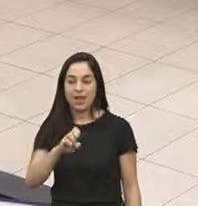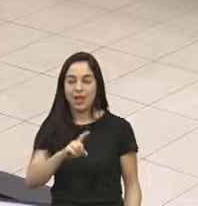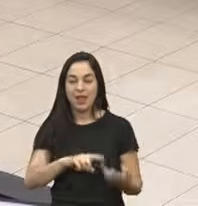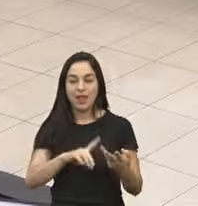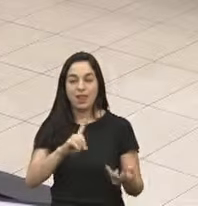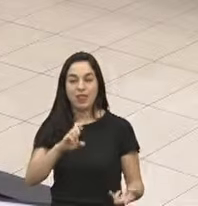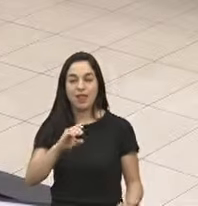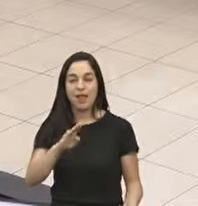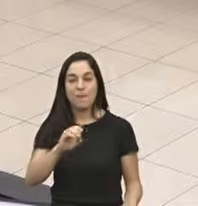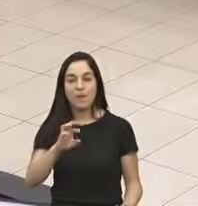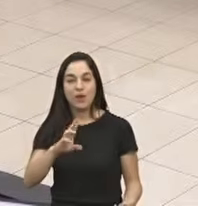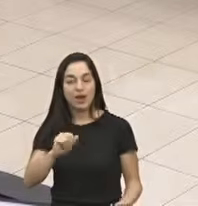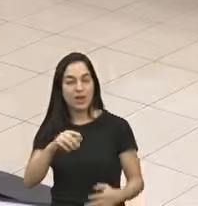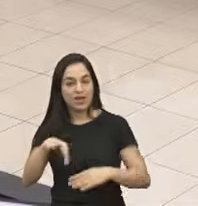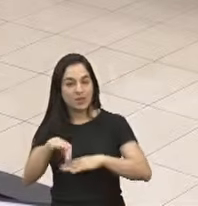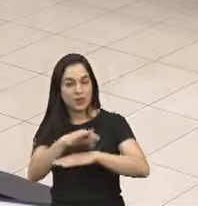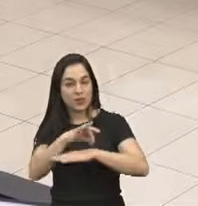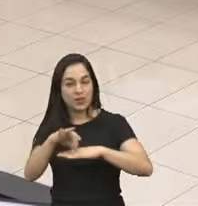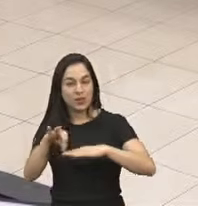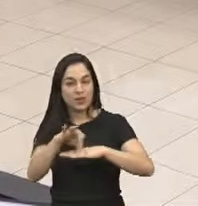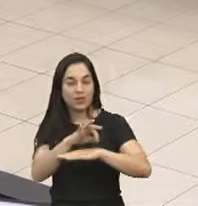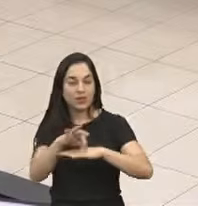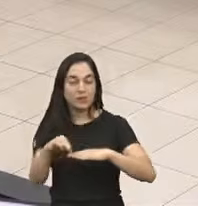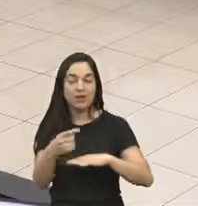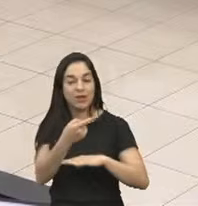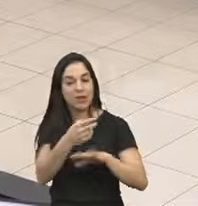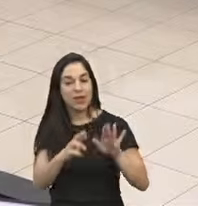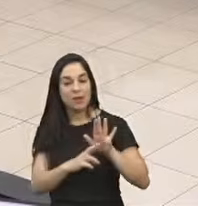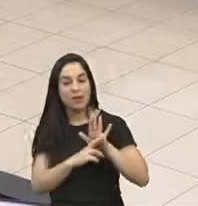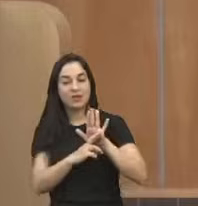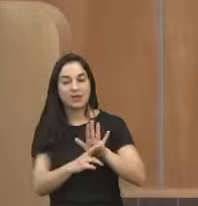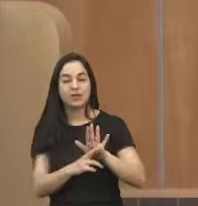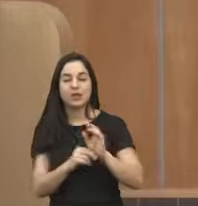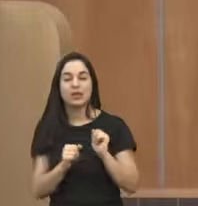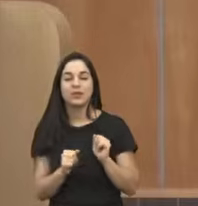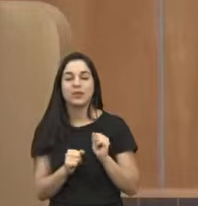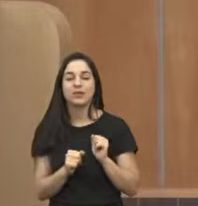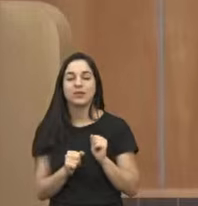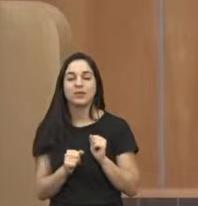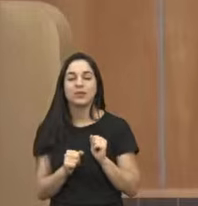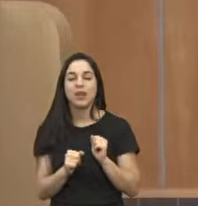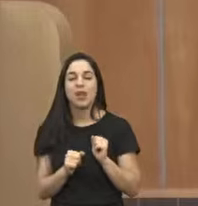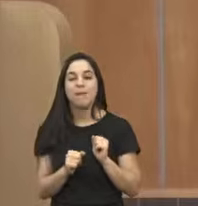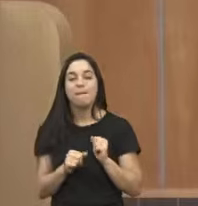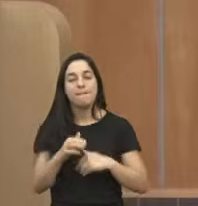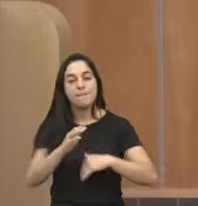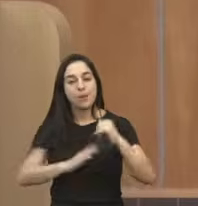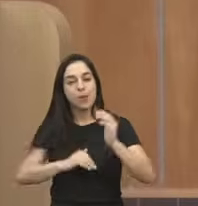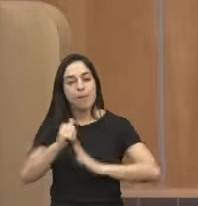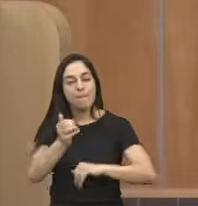imóveis e estão aqui representando essa categoria, representando muitos profissionais que nós temos na